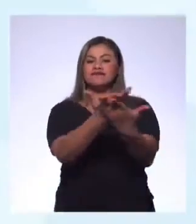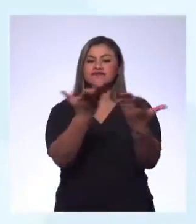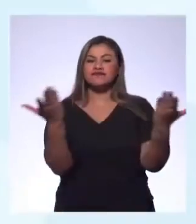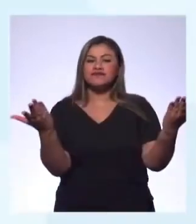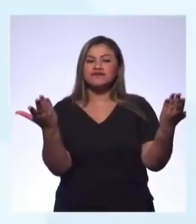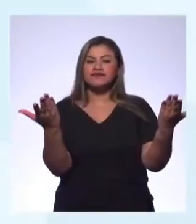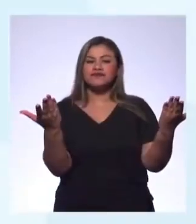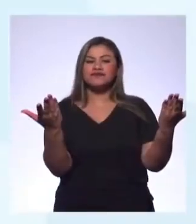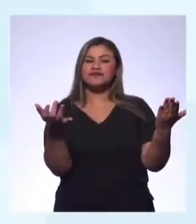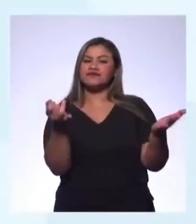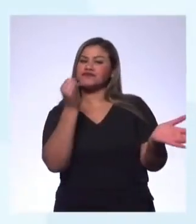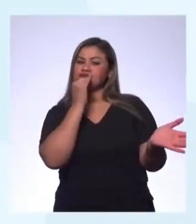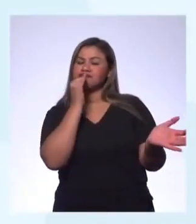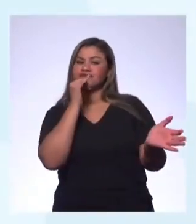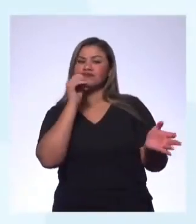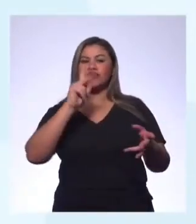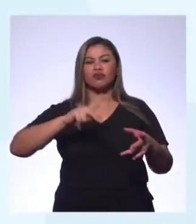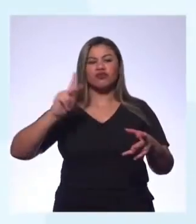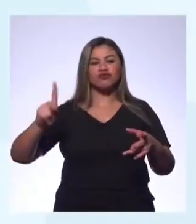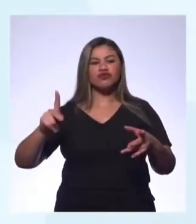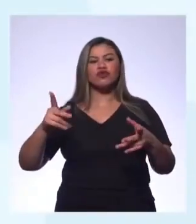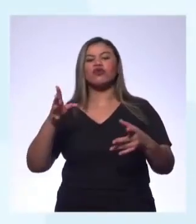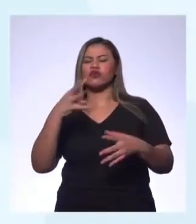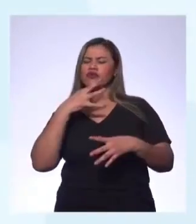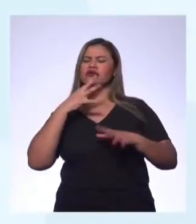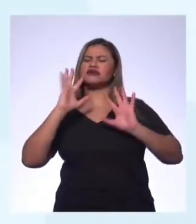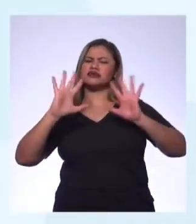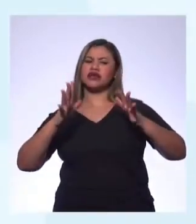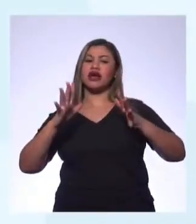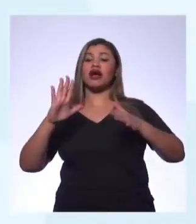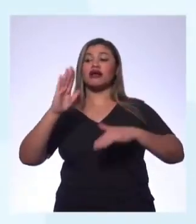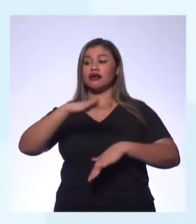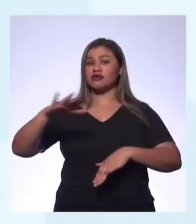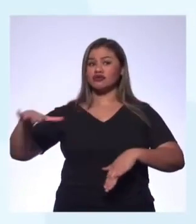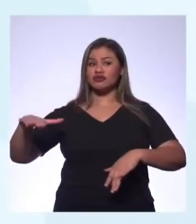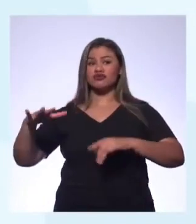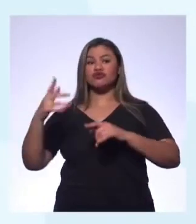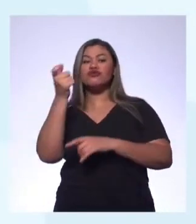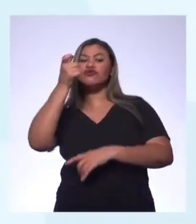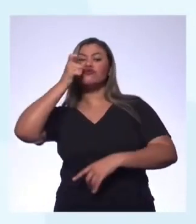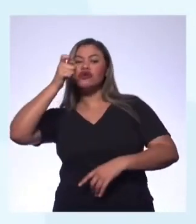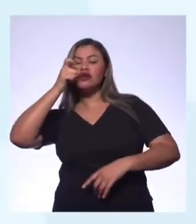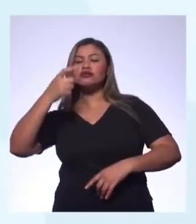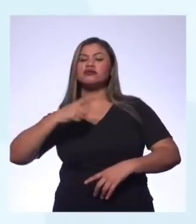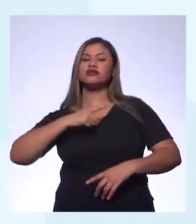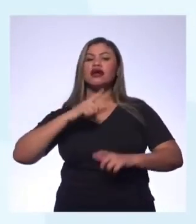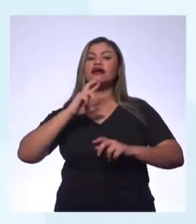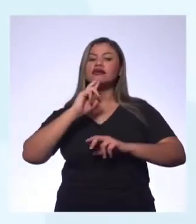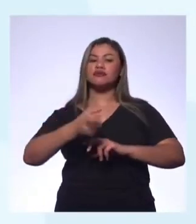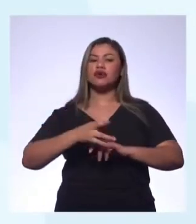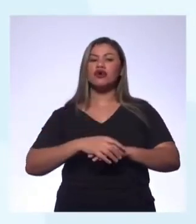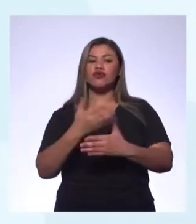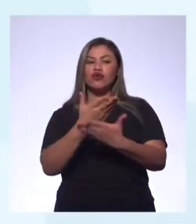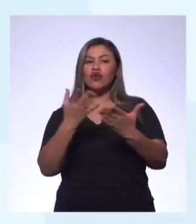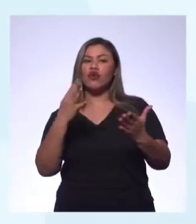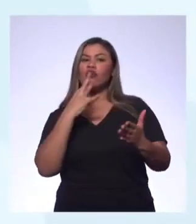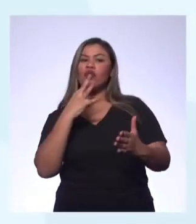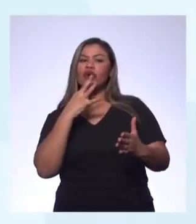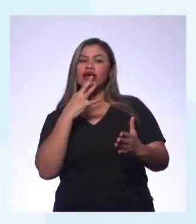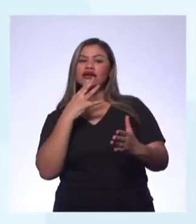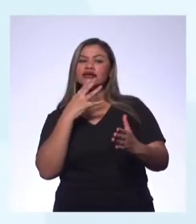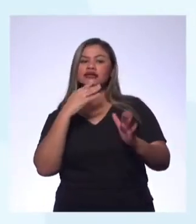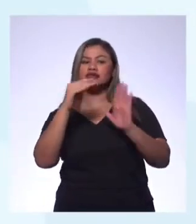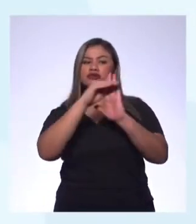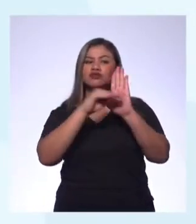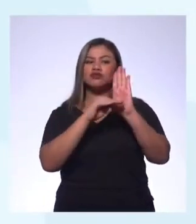Vocês, por exemplo, os professores certamente conhecem. E algum aluno que estiver aí presente também responda. Você conhece, por